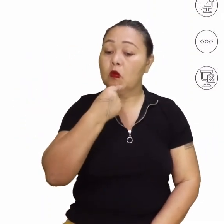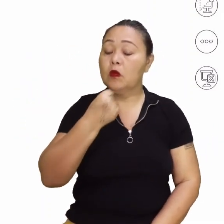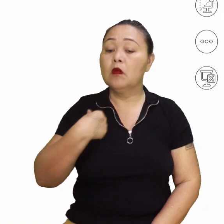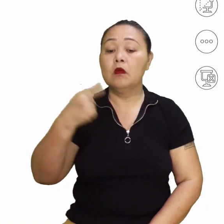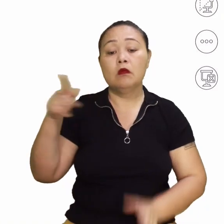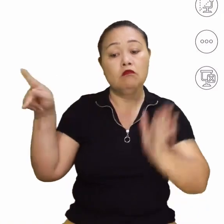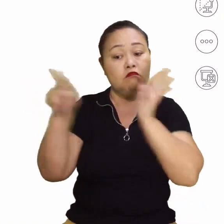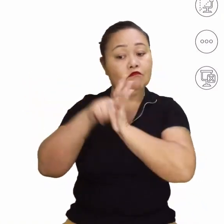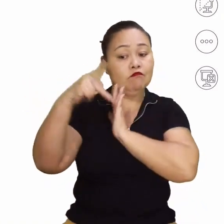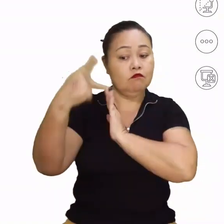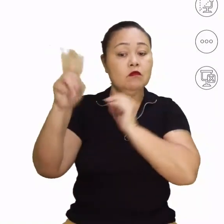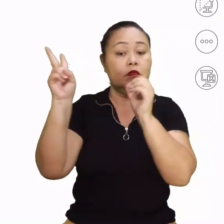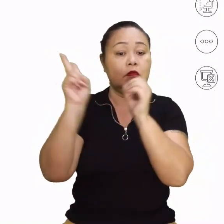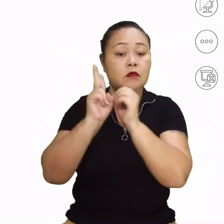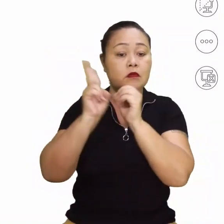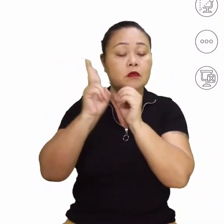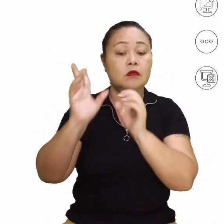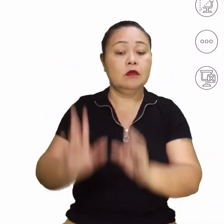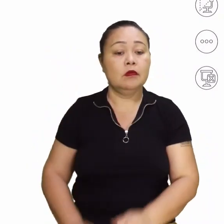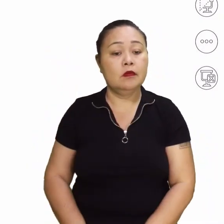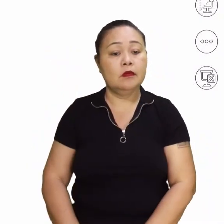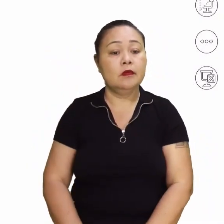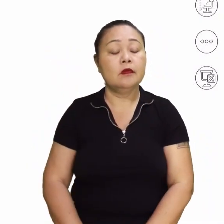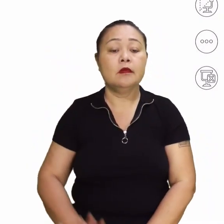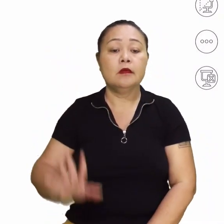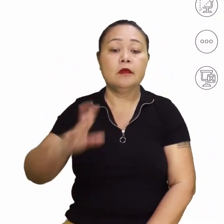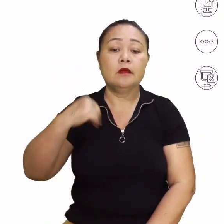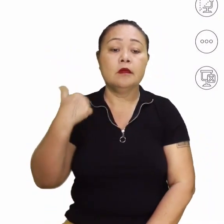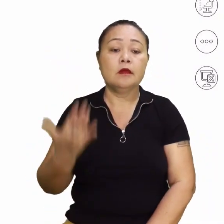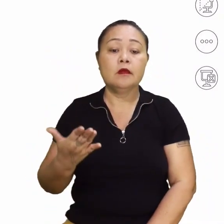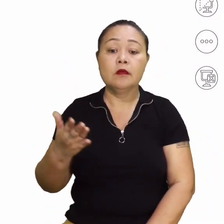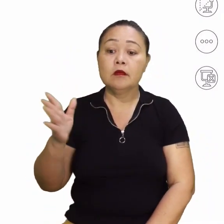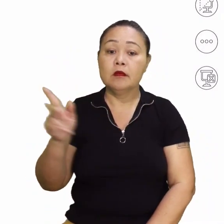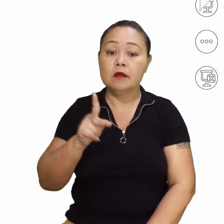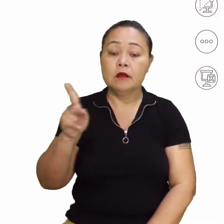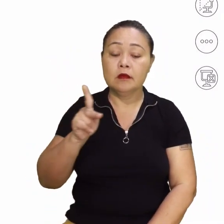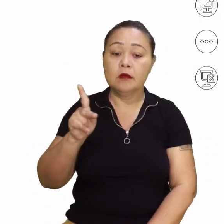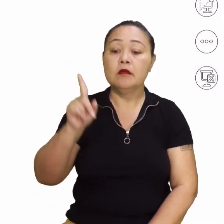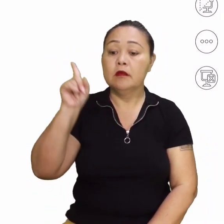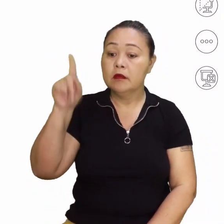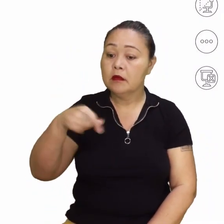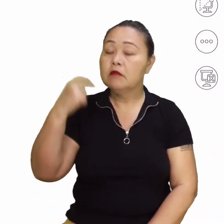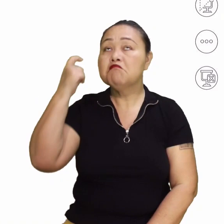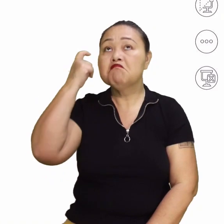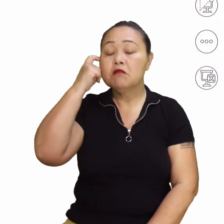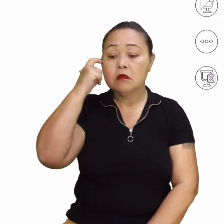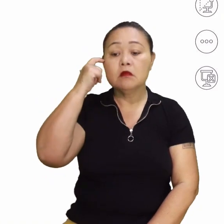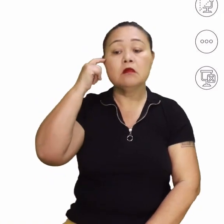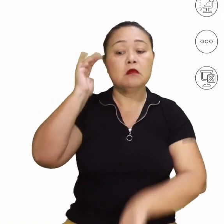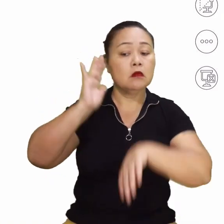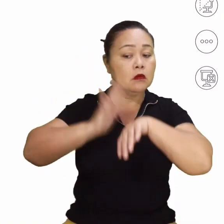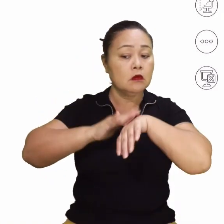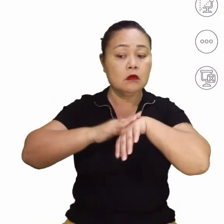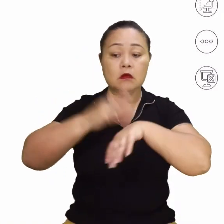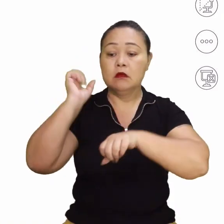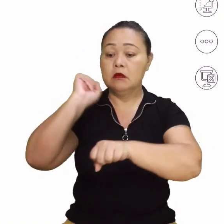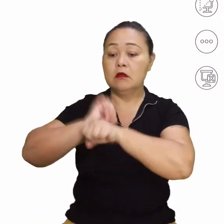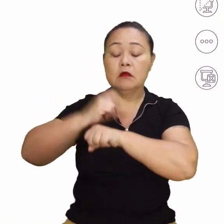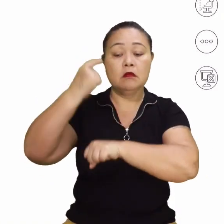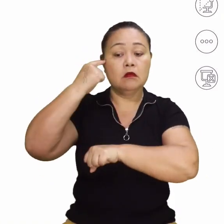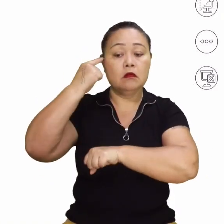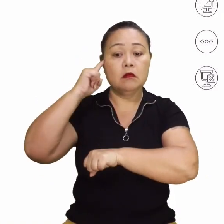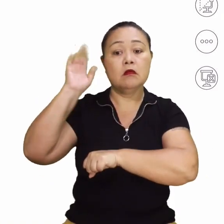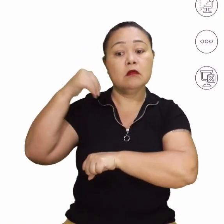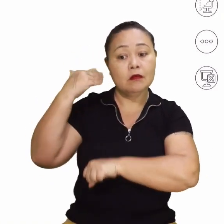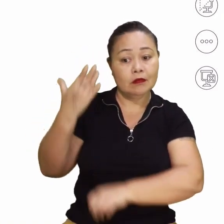aqui pertencia eles ok o professor essa é uma grande reflexão professor da noite tinha parado